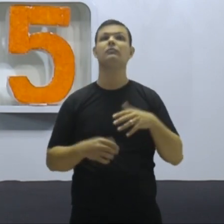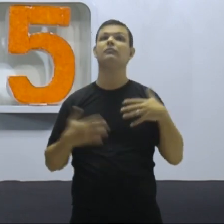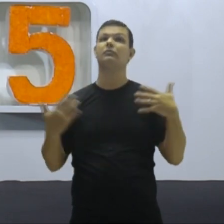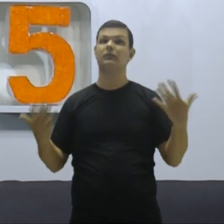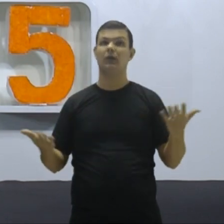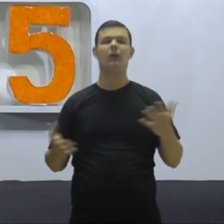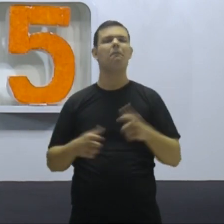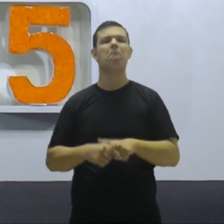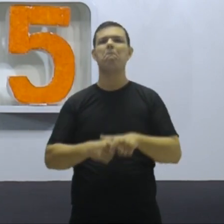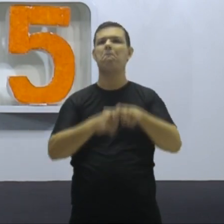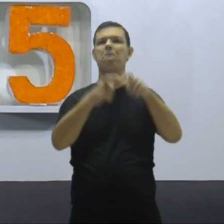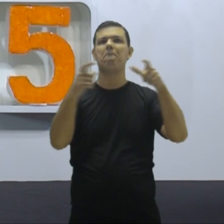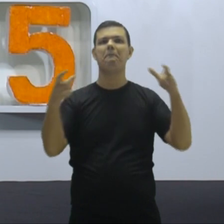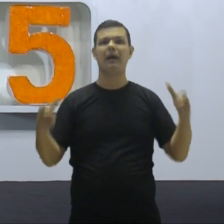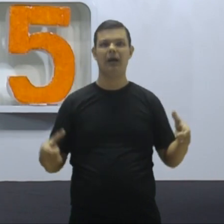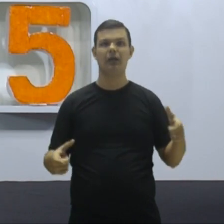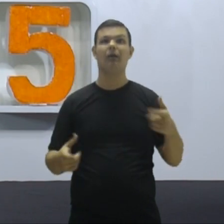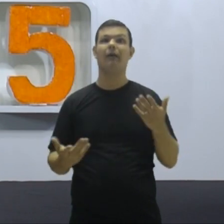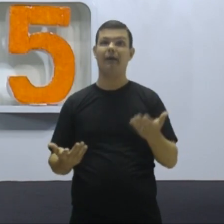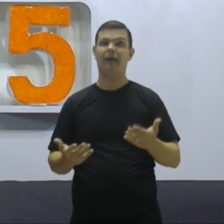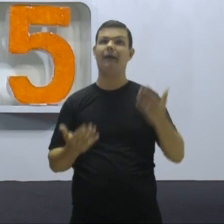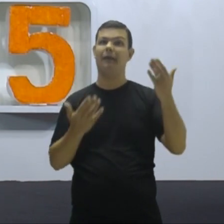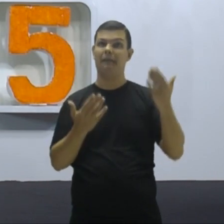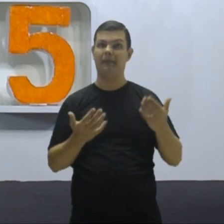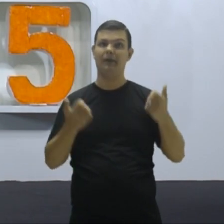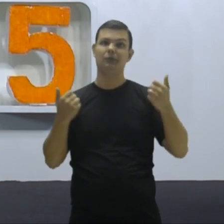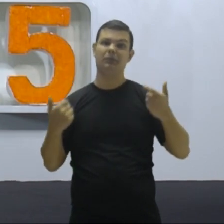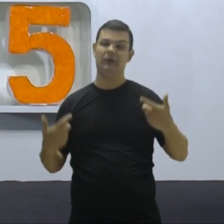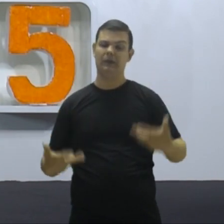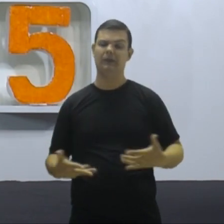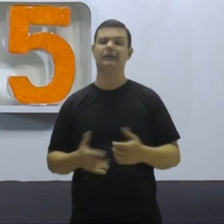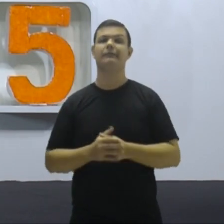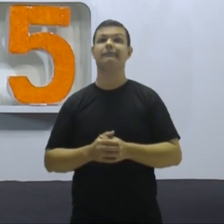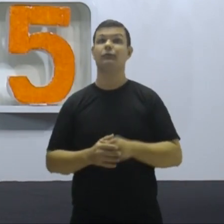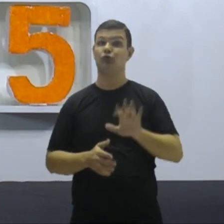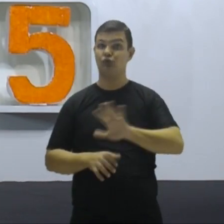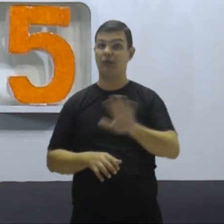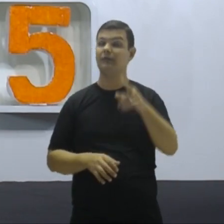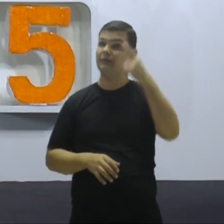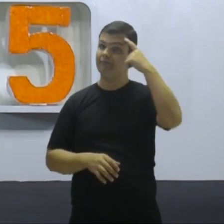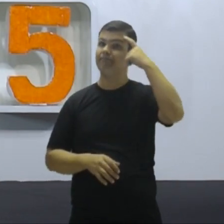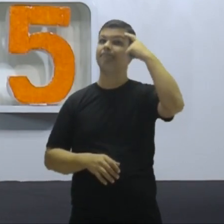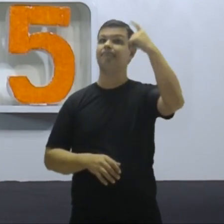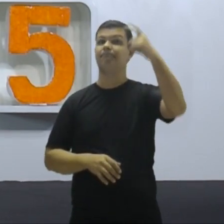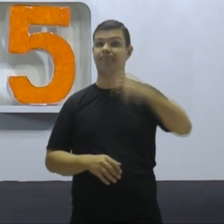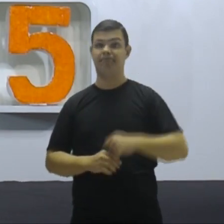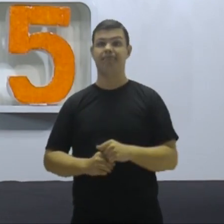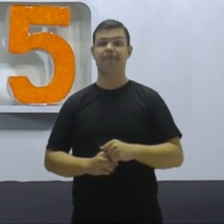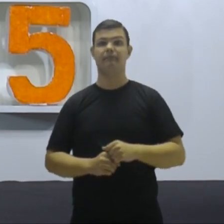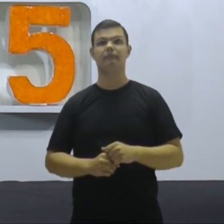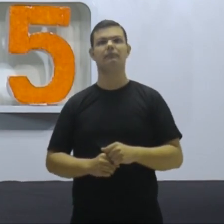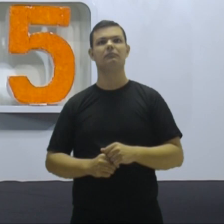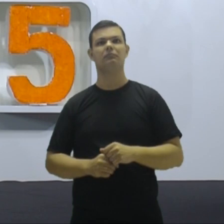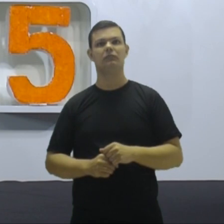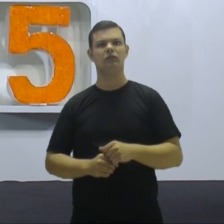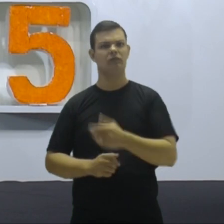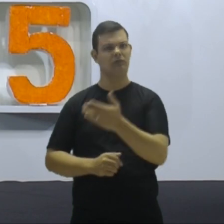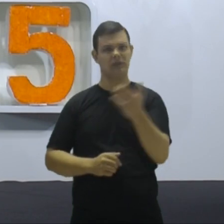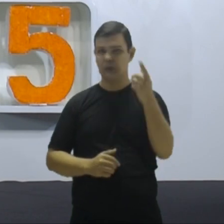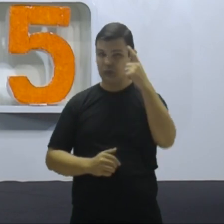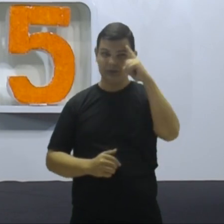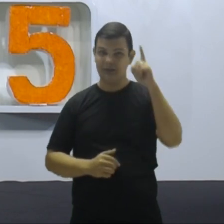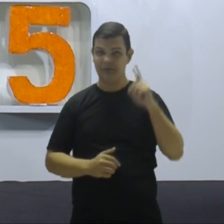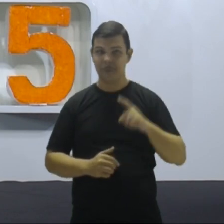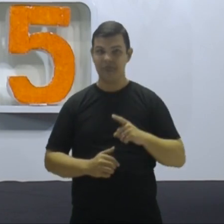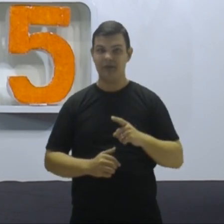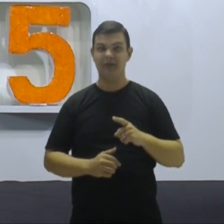muito maior que esse exemplo que eu estou dando aqui, para você ter uma ideia. Poxa, professor, eu não sabia como tinha